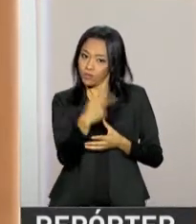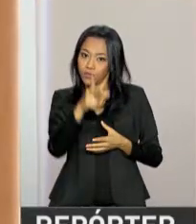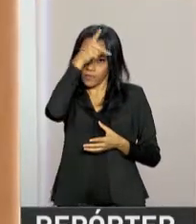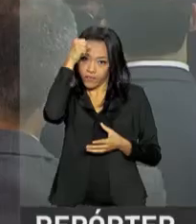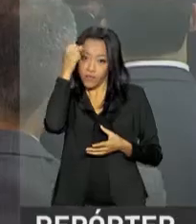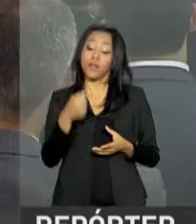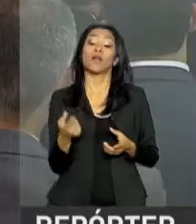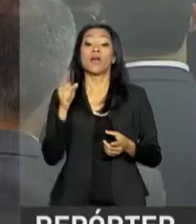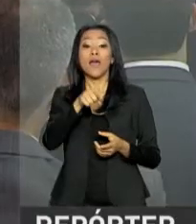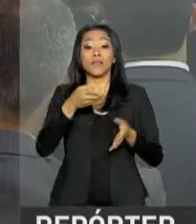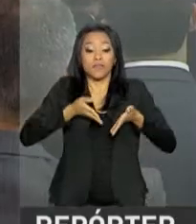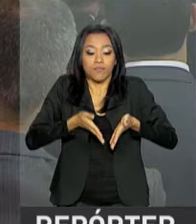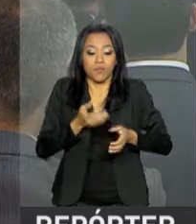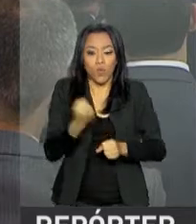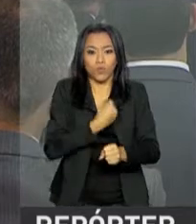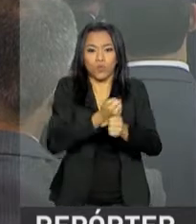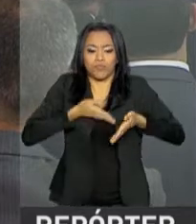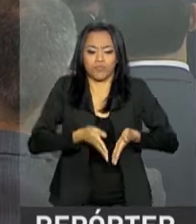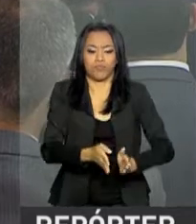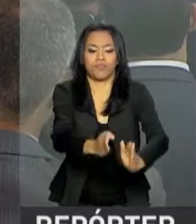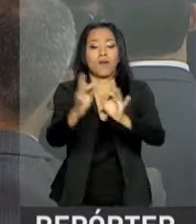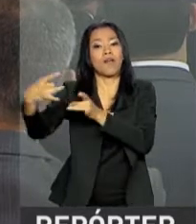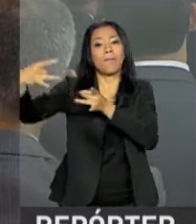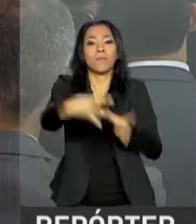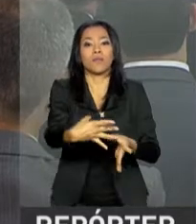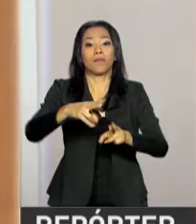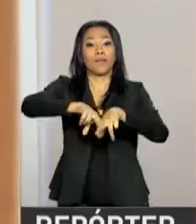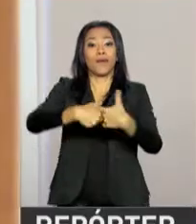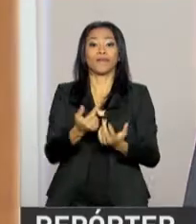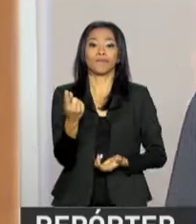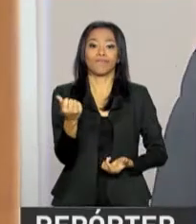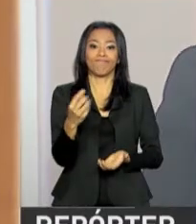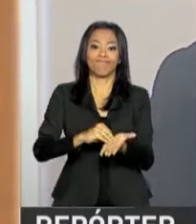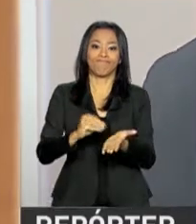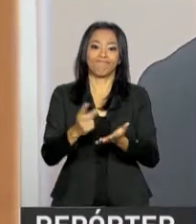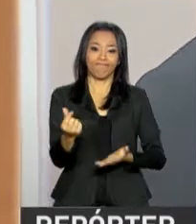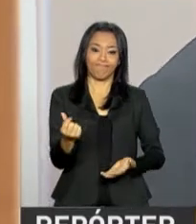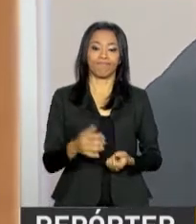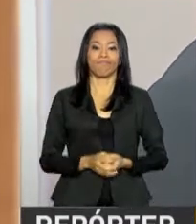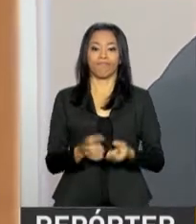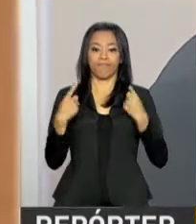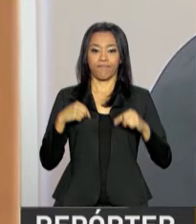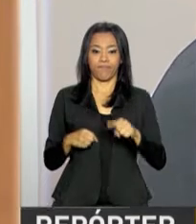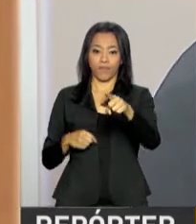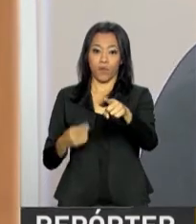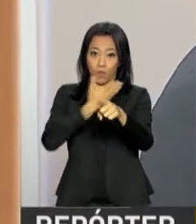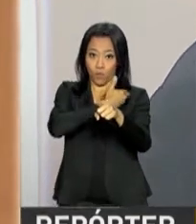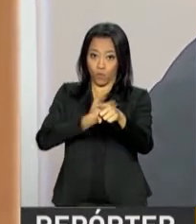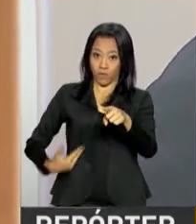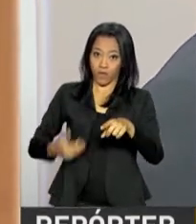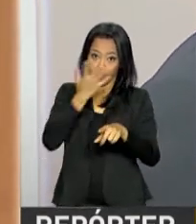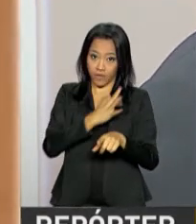exclusivo de ônibus estavam paradas por falta de recursos a busca do governo federal é com a determinação